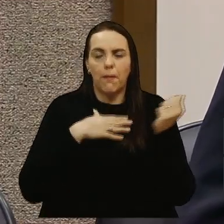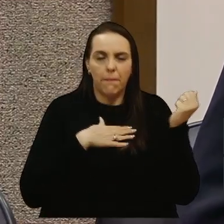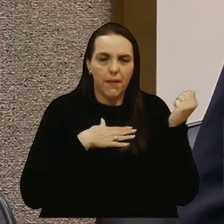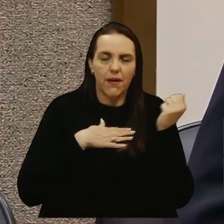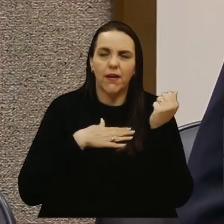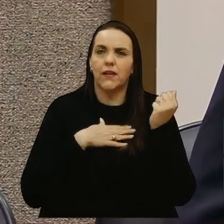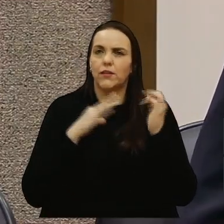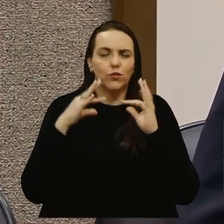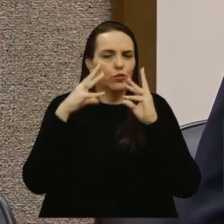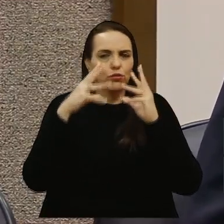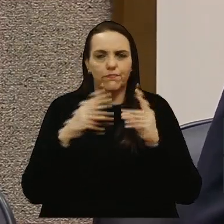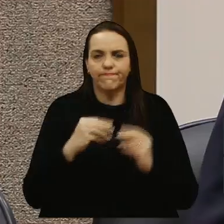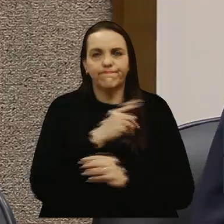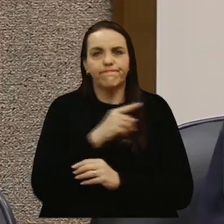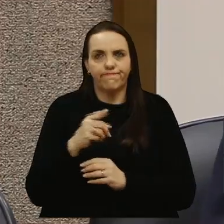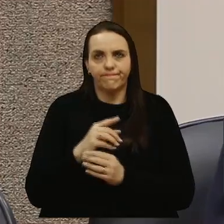bailes.